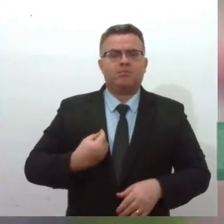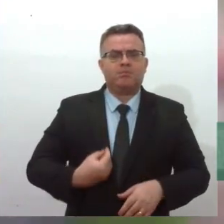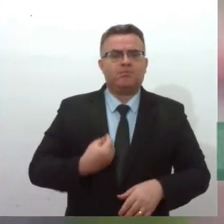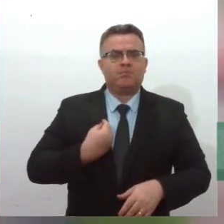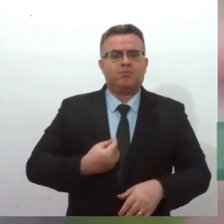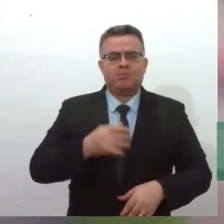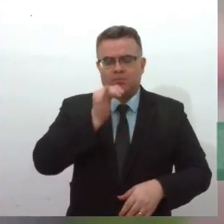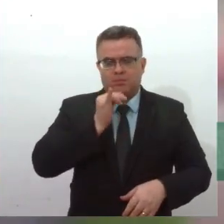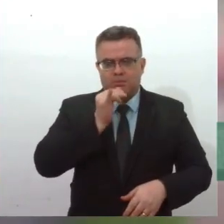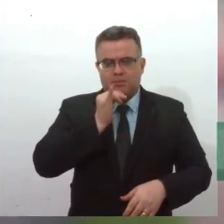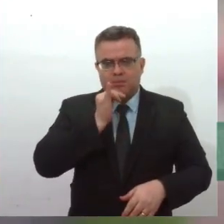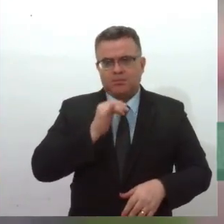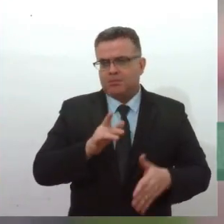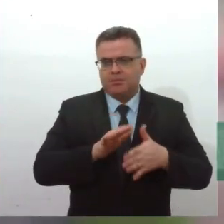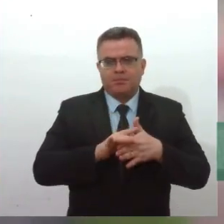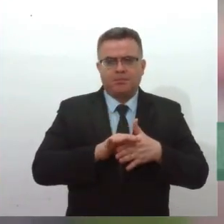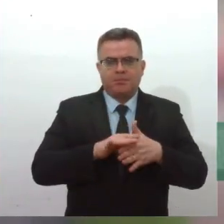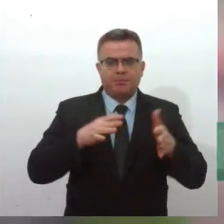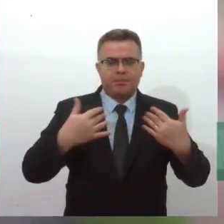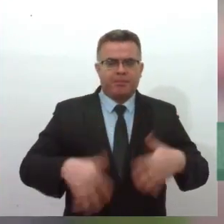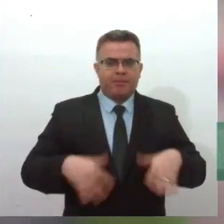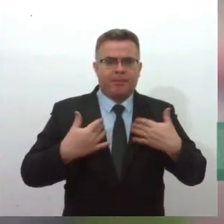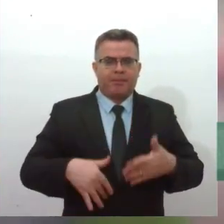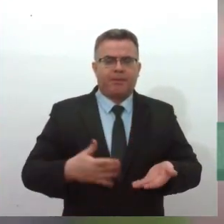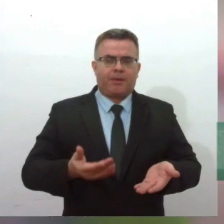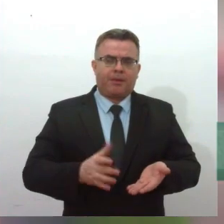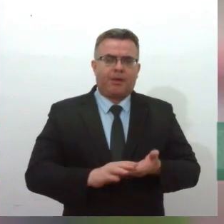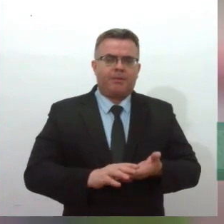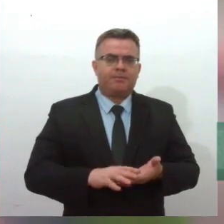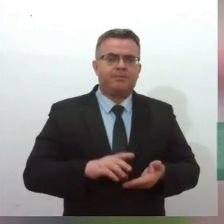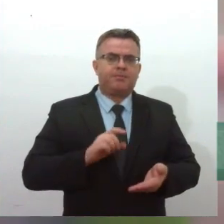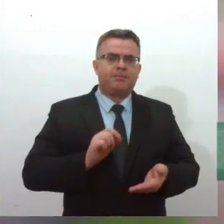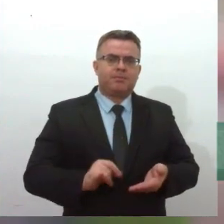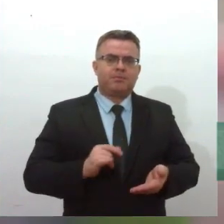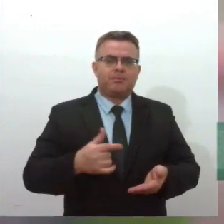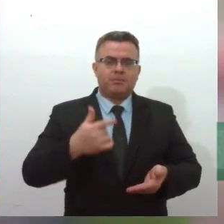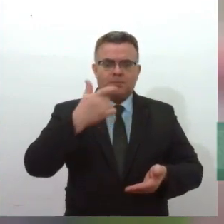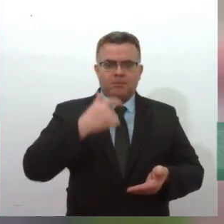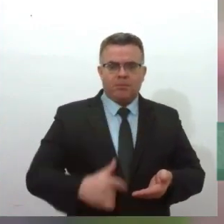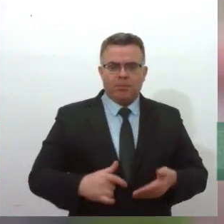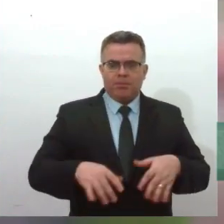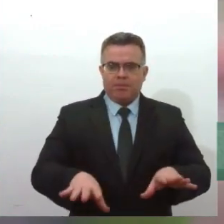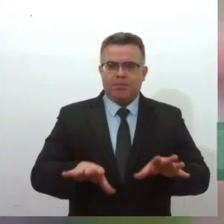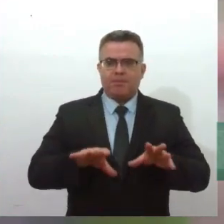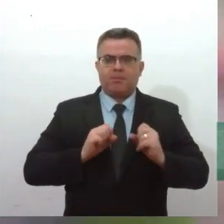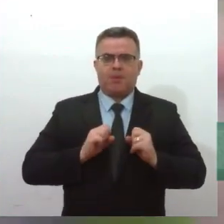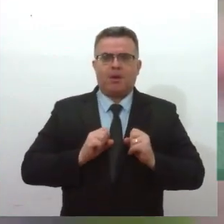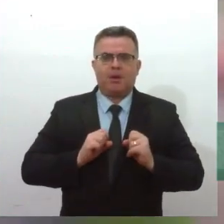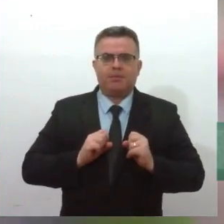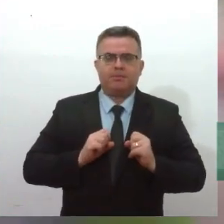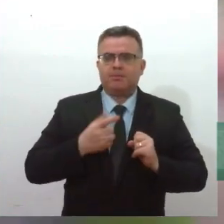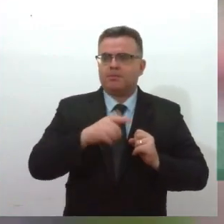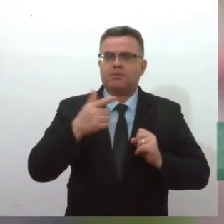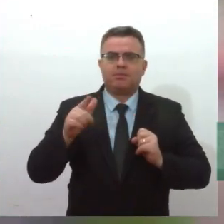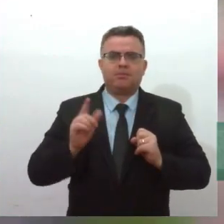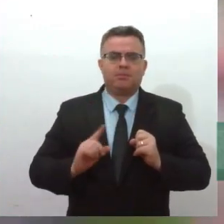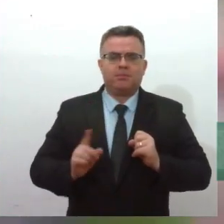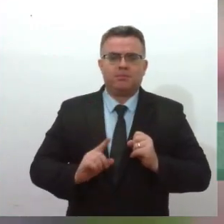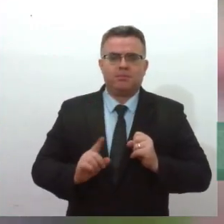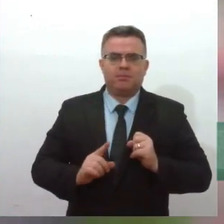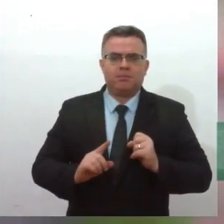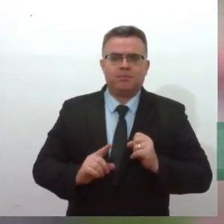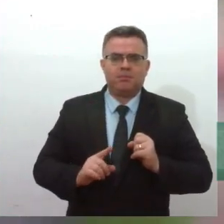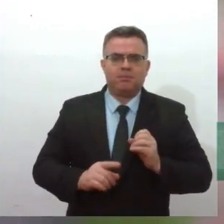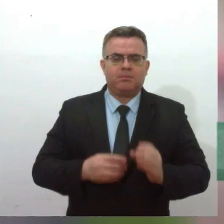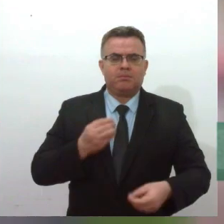exemplo é uma doença de mamíferos a leix maniose se uma pessoa que tem tá transmitindo ninguém pensa em eutanasiar a pessoa